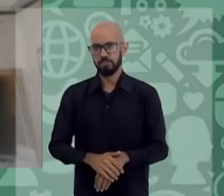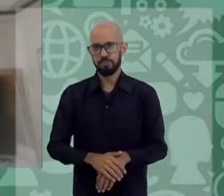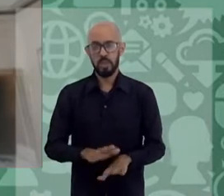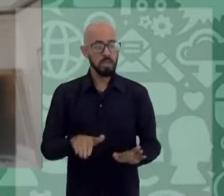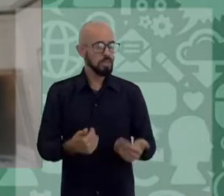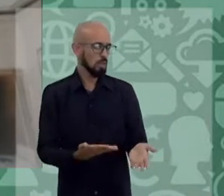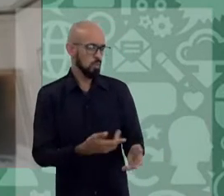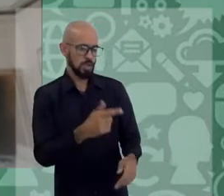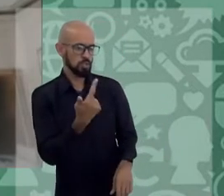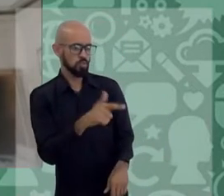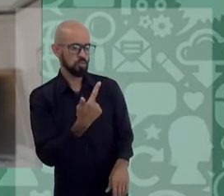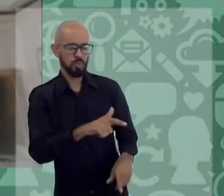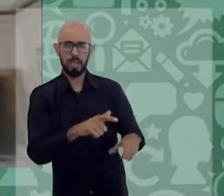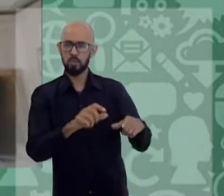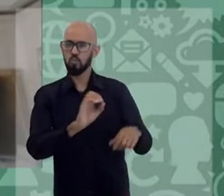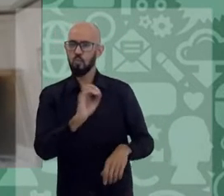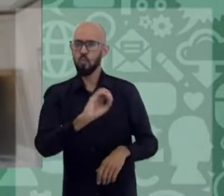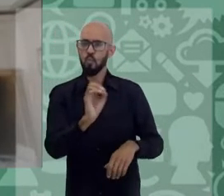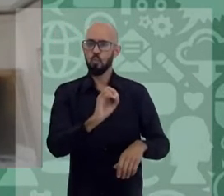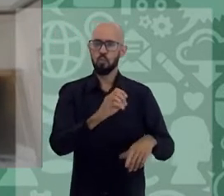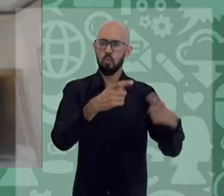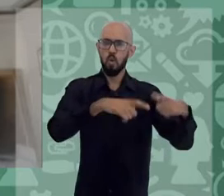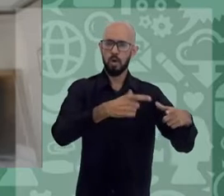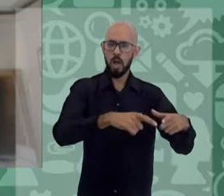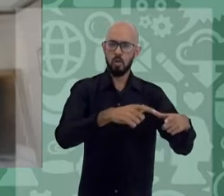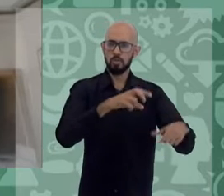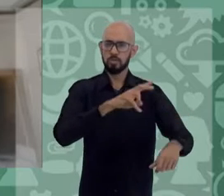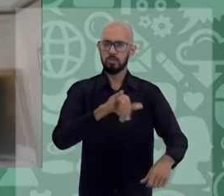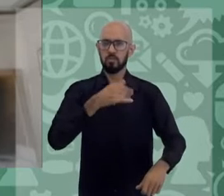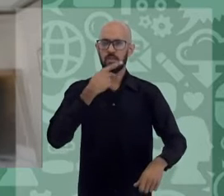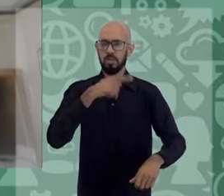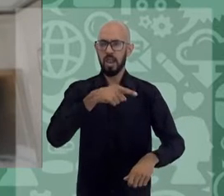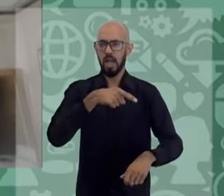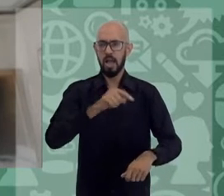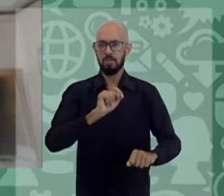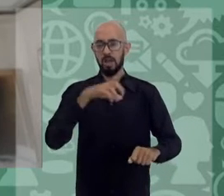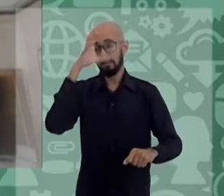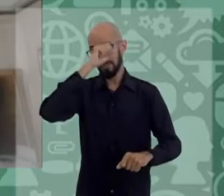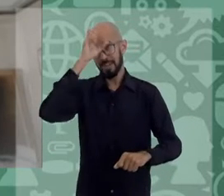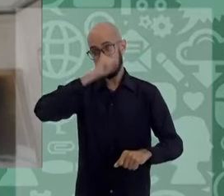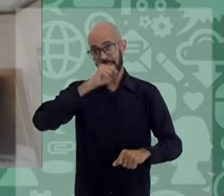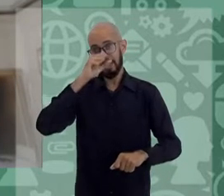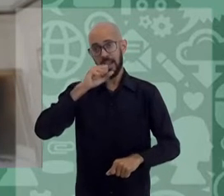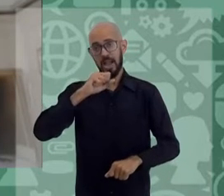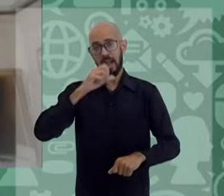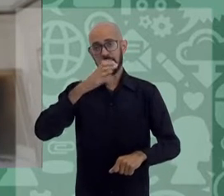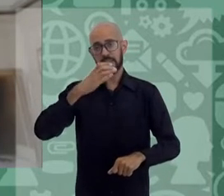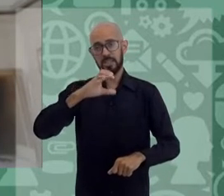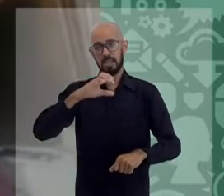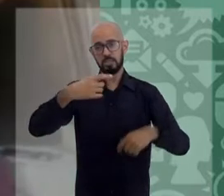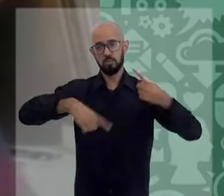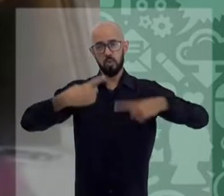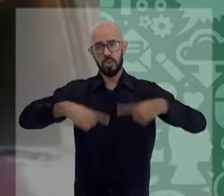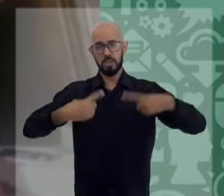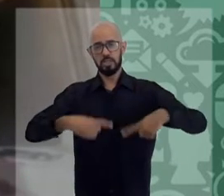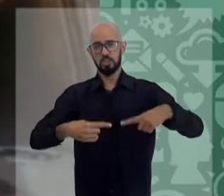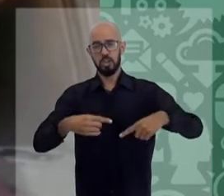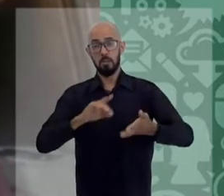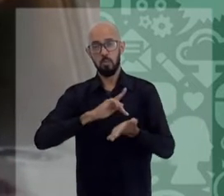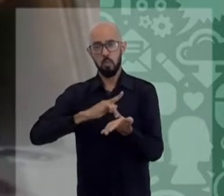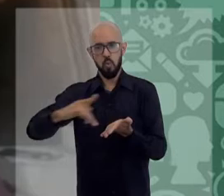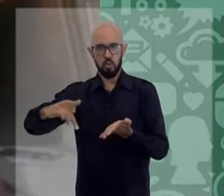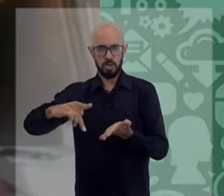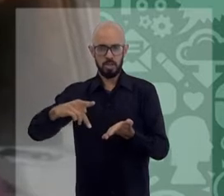A gente não vai encontrar nenhum local, nenhum lugar onde você diga, nós vamos aprender aqui a ciência política pura, né, isenta de